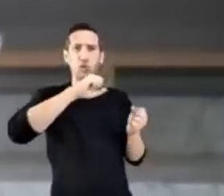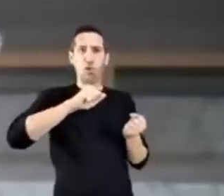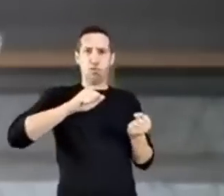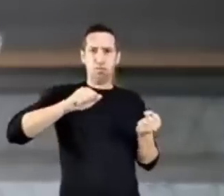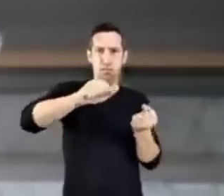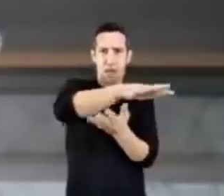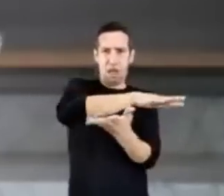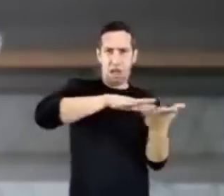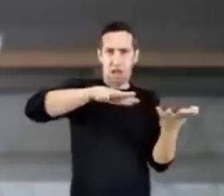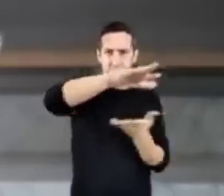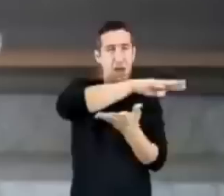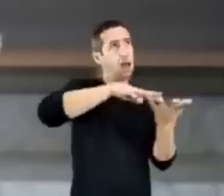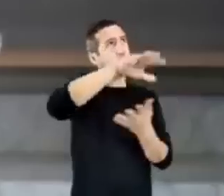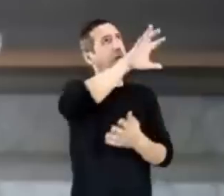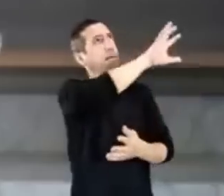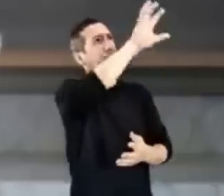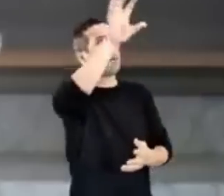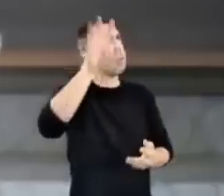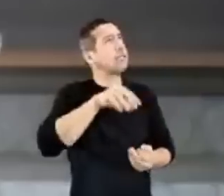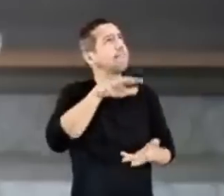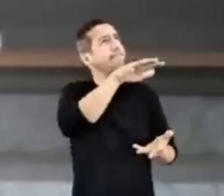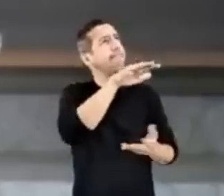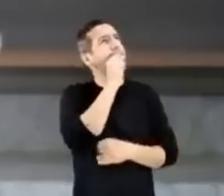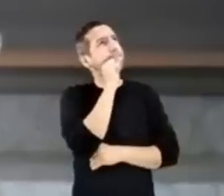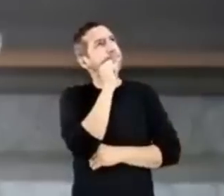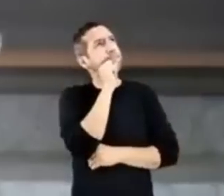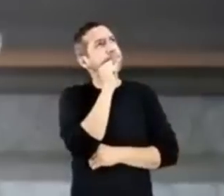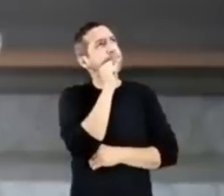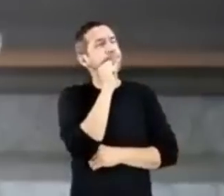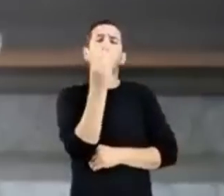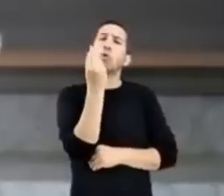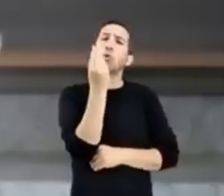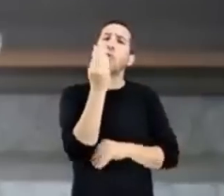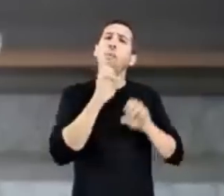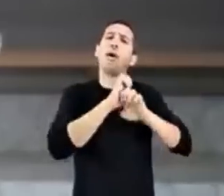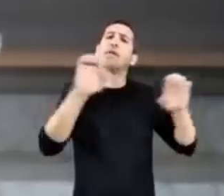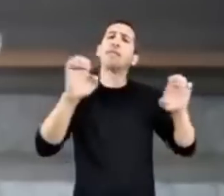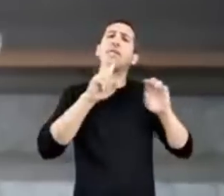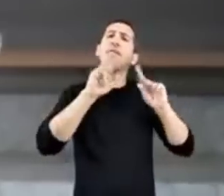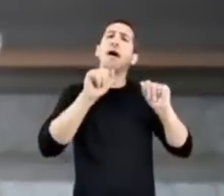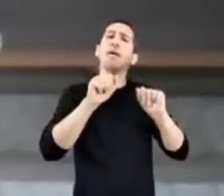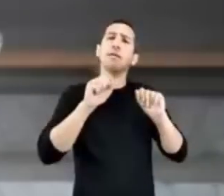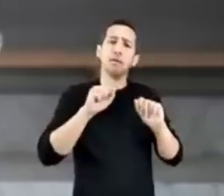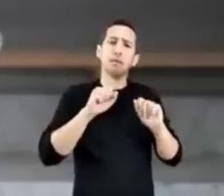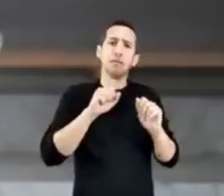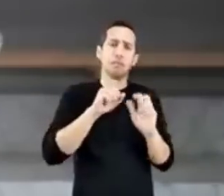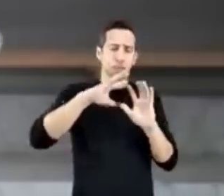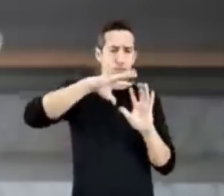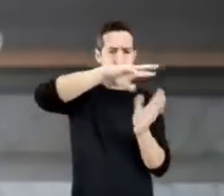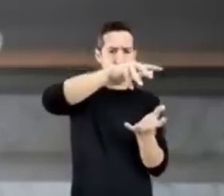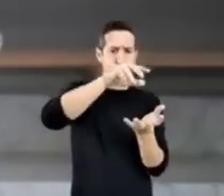vista evangelístico e você fala assim mas olha como é que o evangelho vai chegar no mundo todo não é você olha para janela